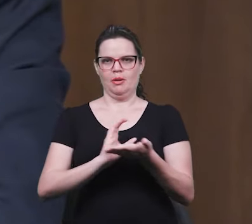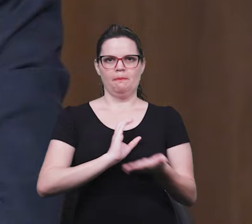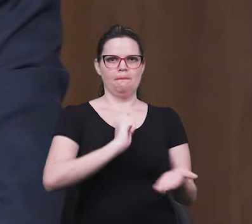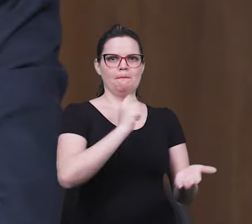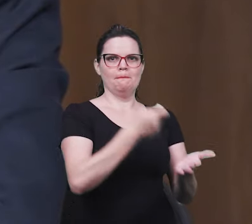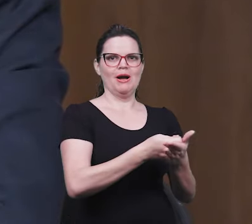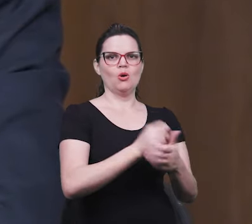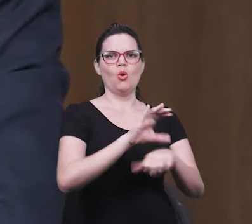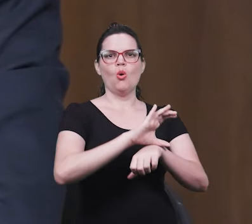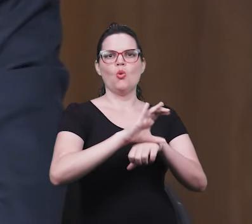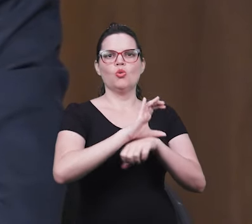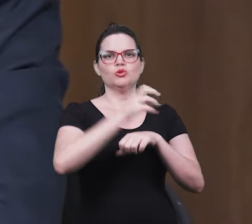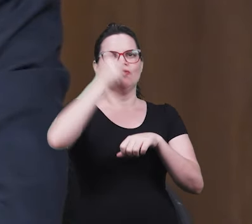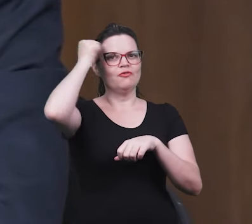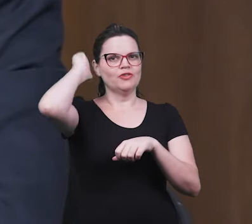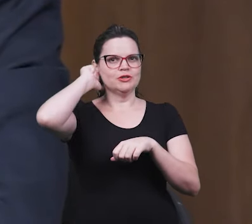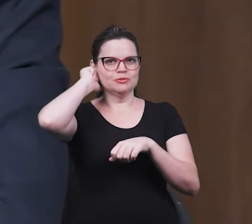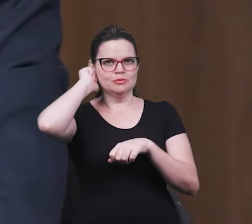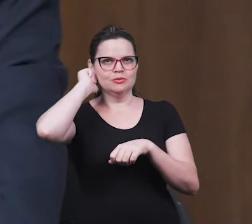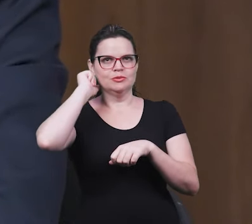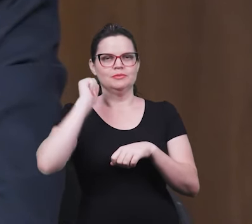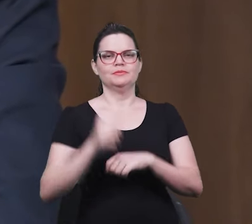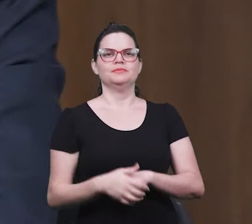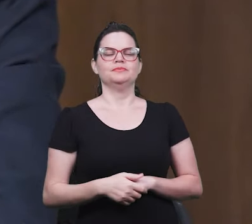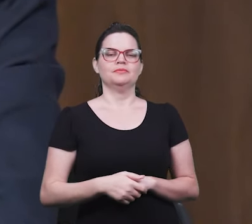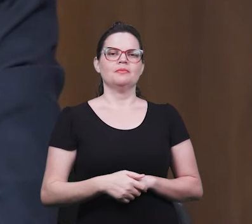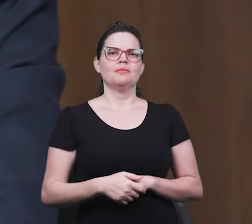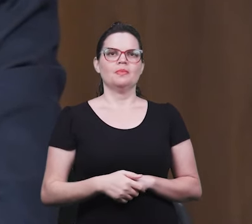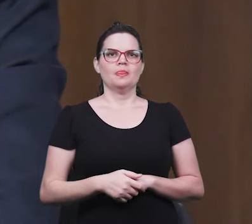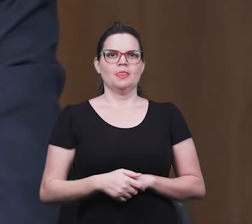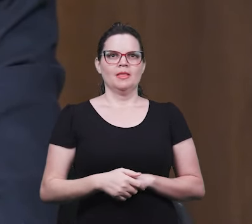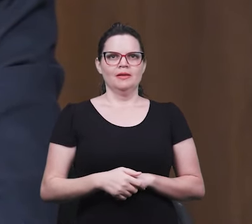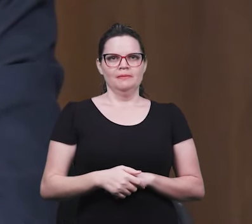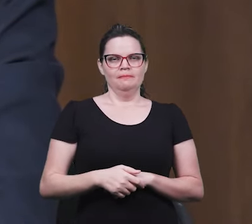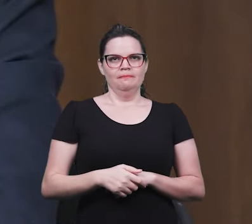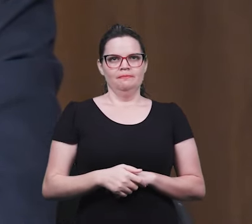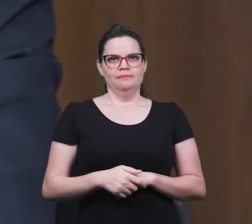no Salesiano. Entendeu? De pré-vestibular